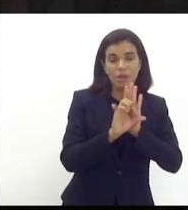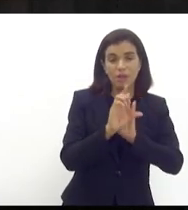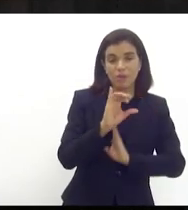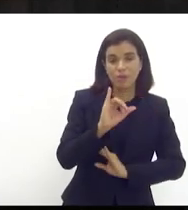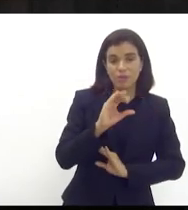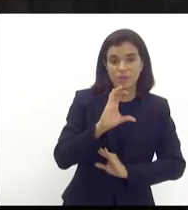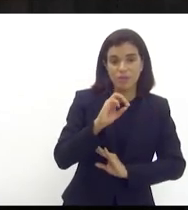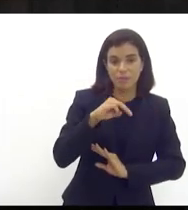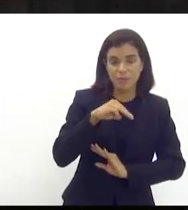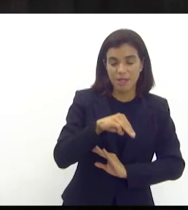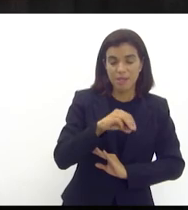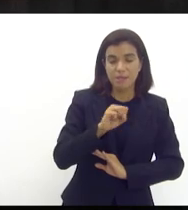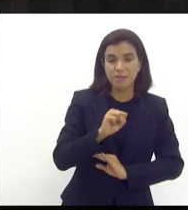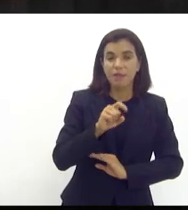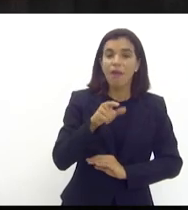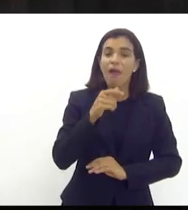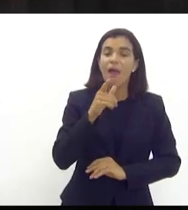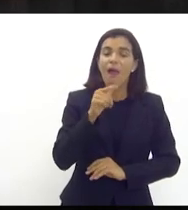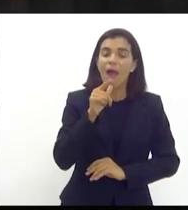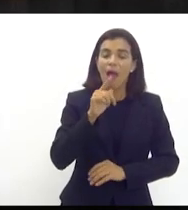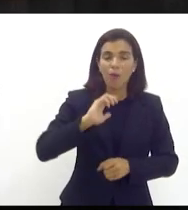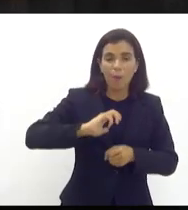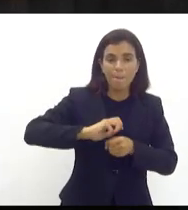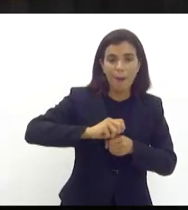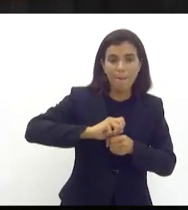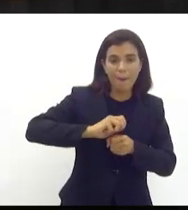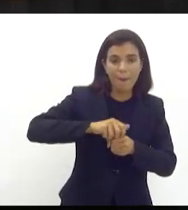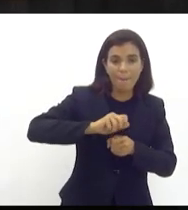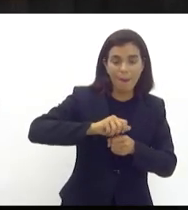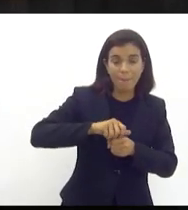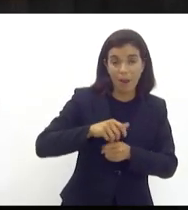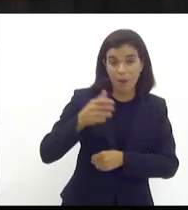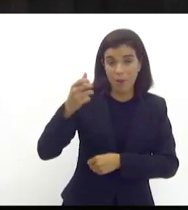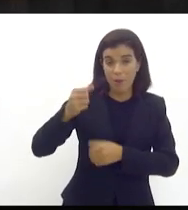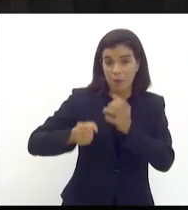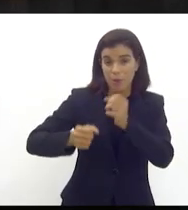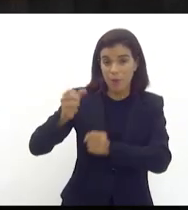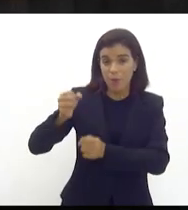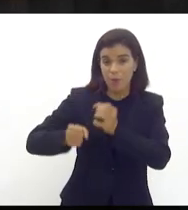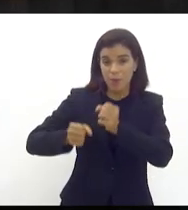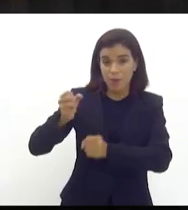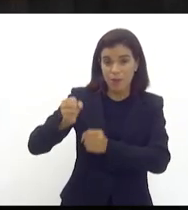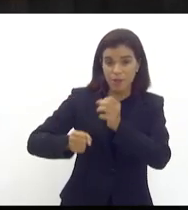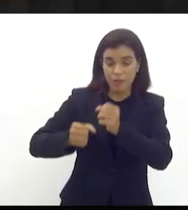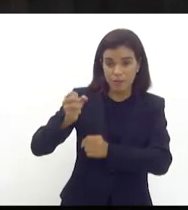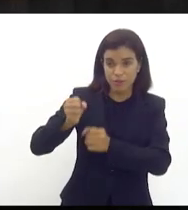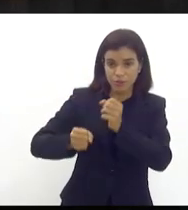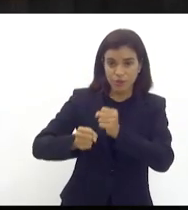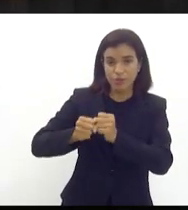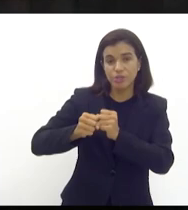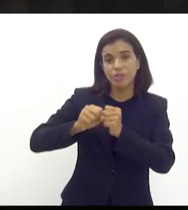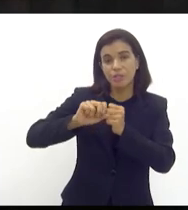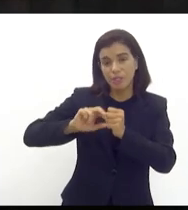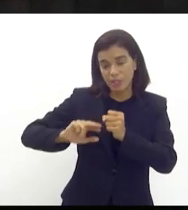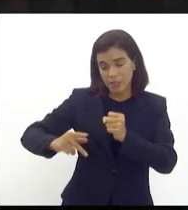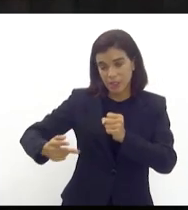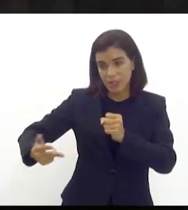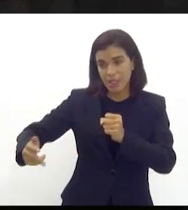que são as águas envasadas. O leite e derivados,